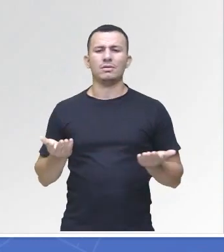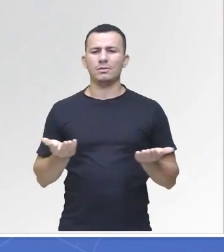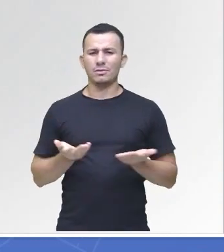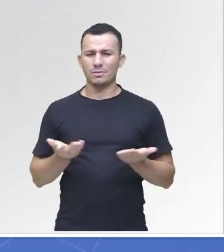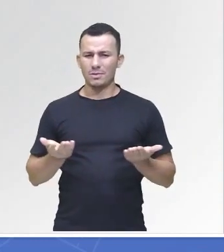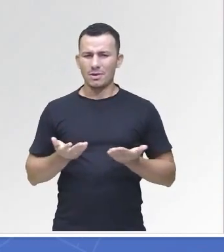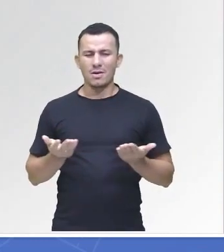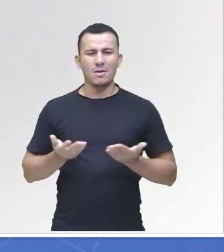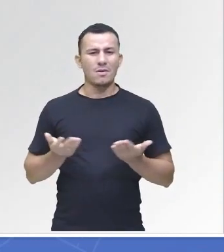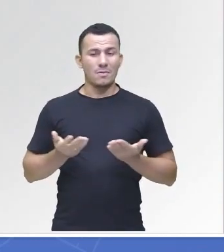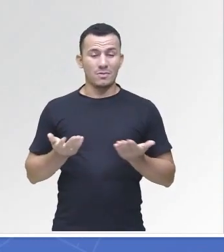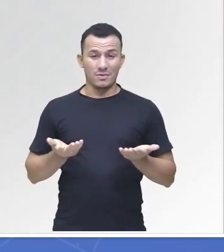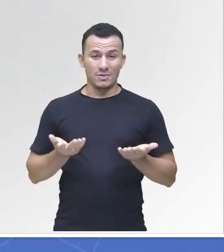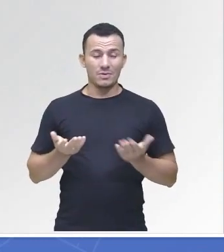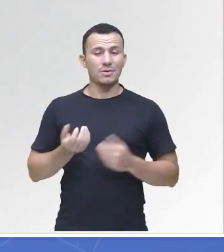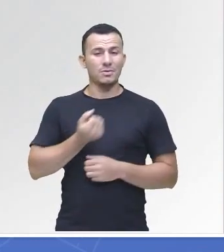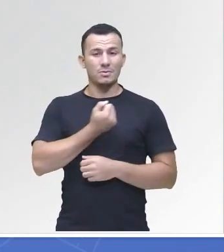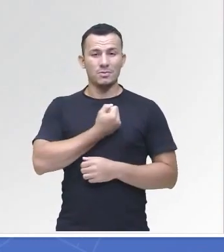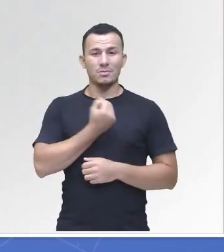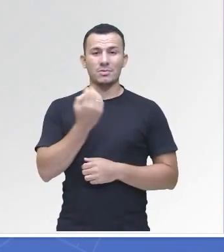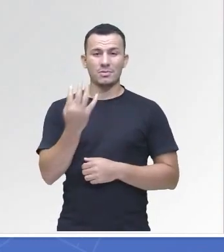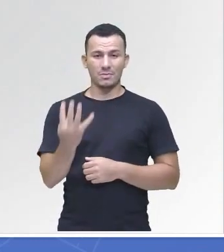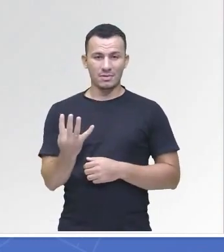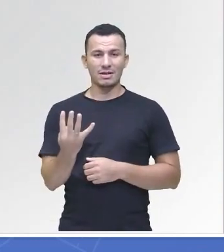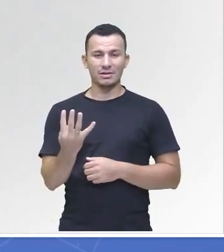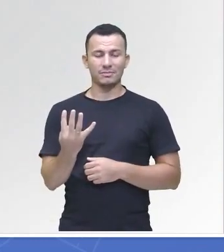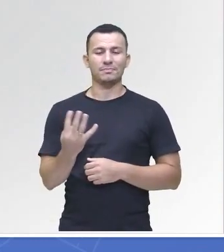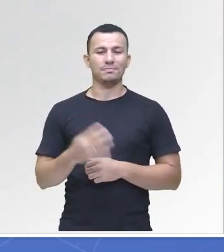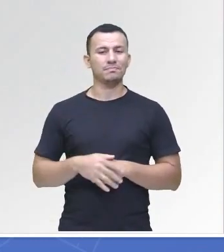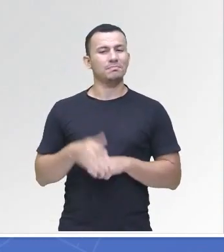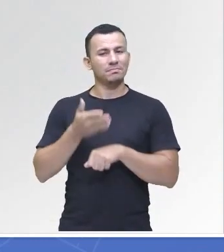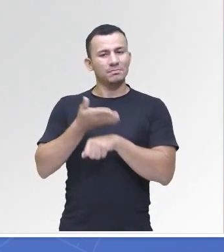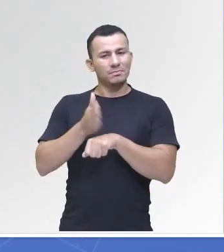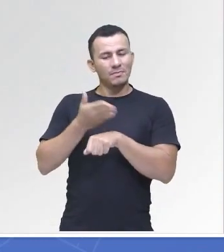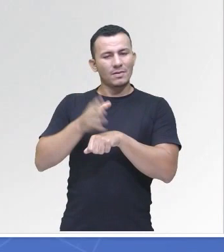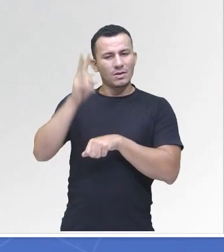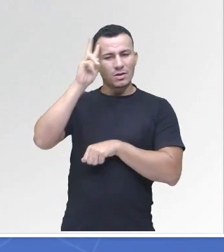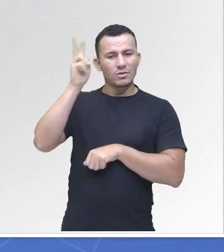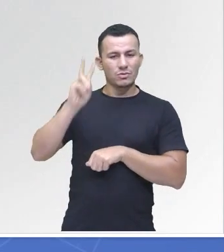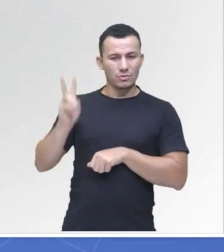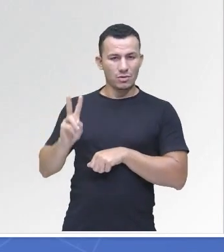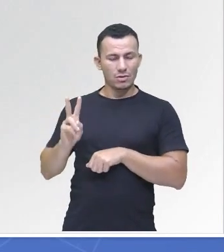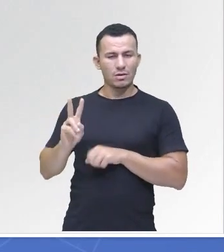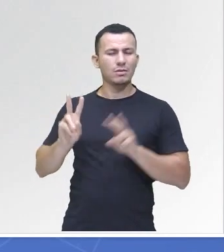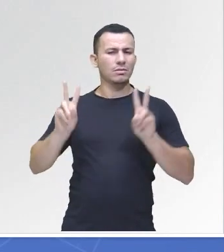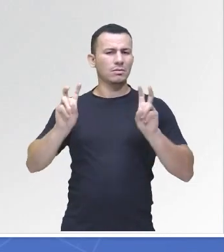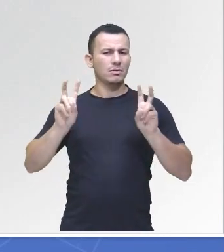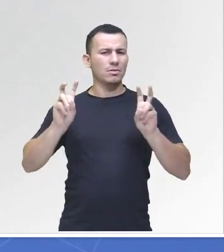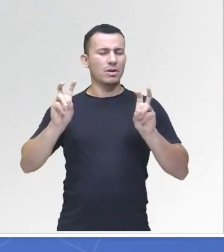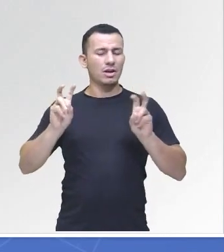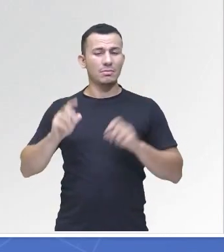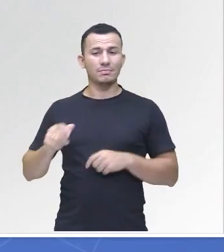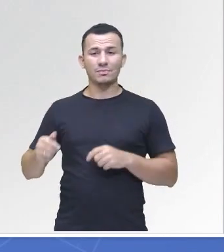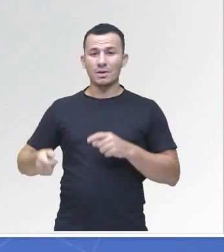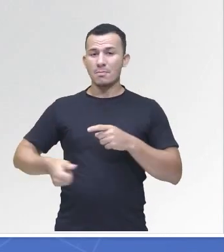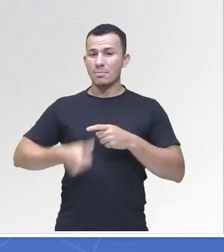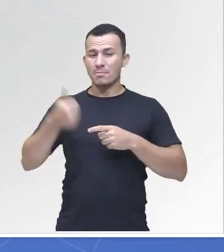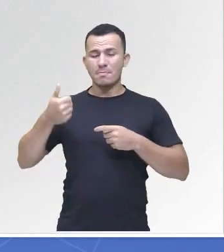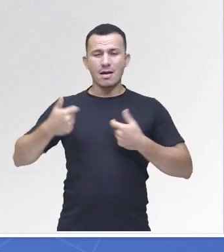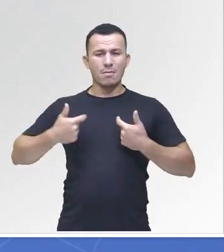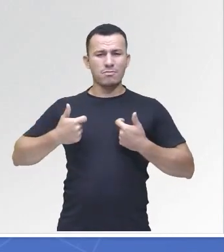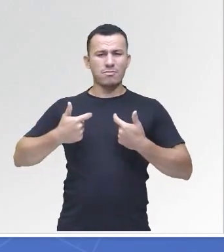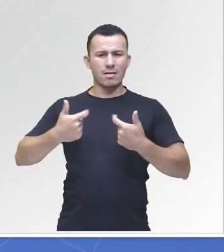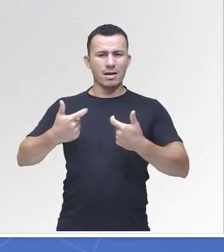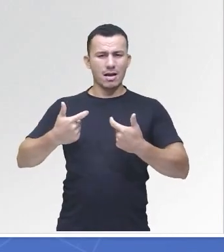para a nossa aula 4. Praticando História, nós vamos falar sobre a Primeira Guerra Mundial.